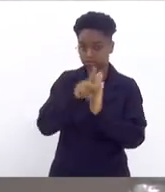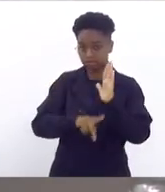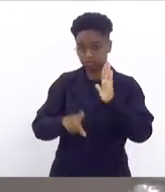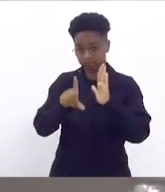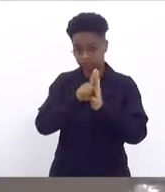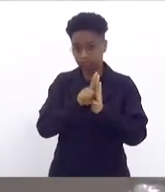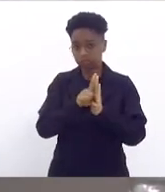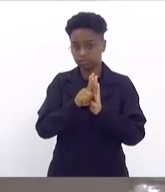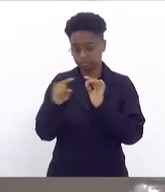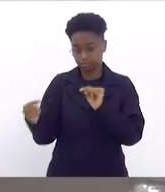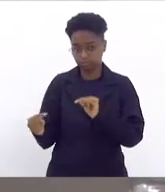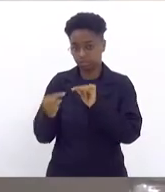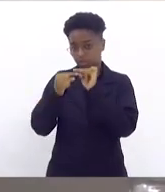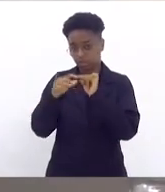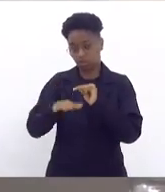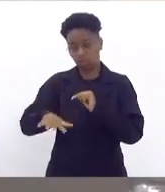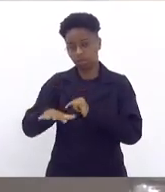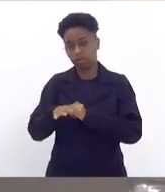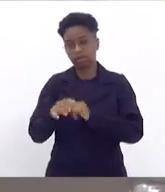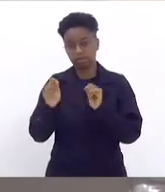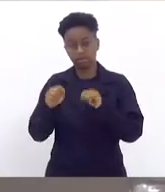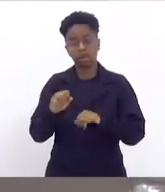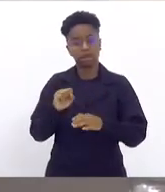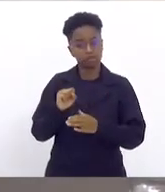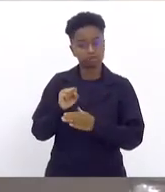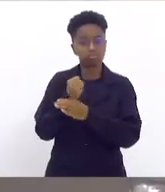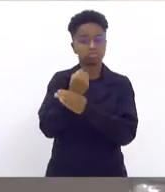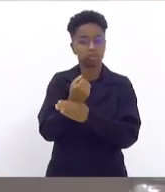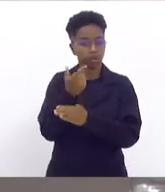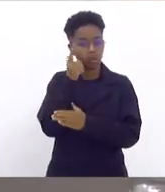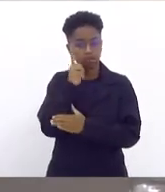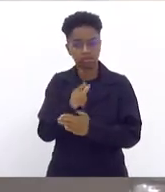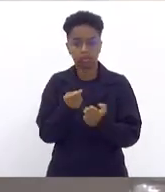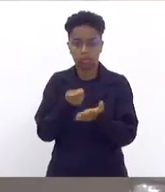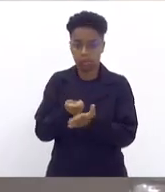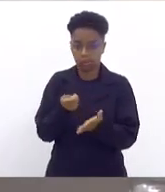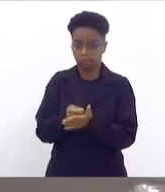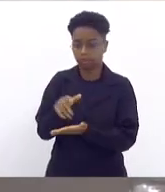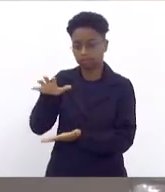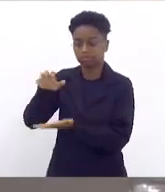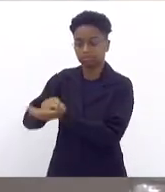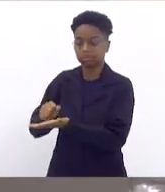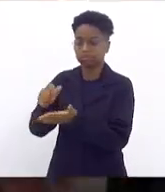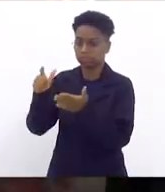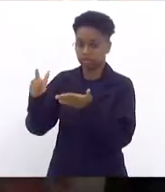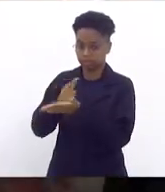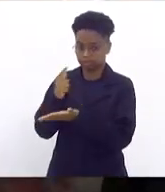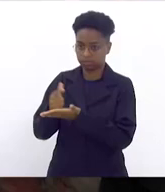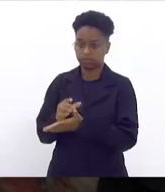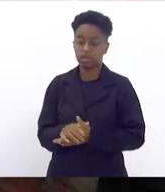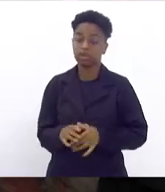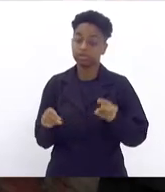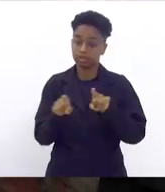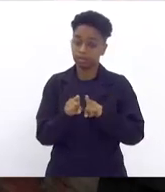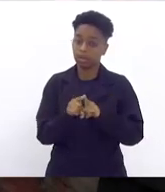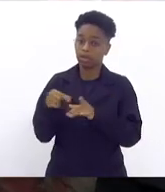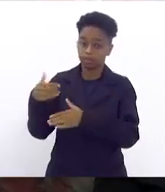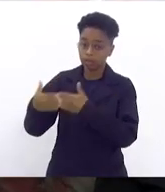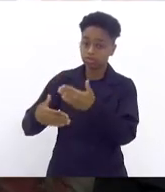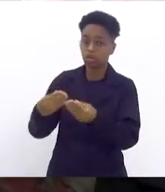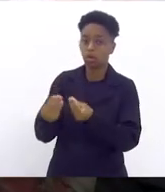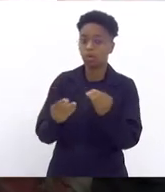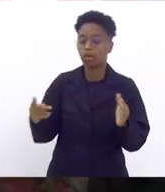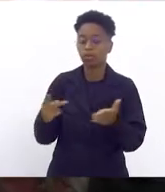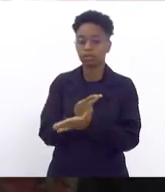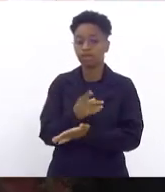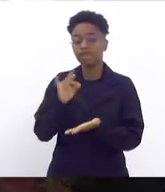Certo. Nesse sentido, para garantir a obrigatoriedade. E a partir do momento que com respaldo constitucional, inclusive de procedimento. Exatamente. Na verdade, a gente está